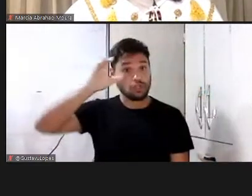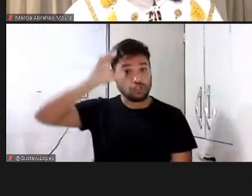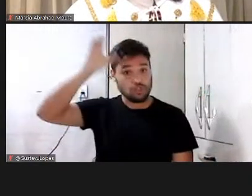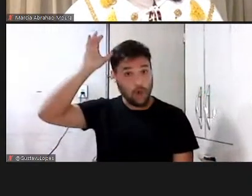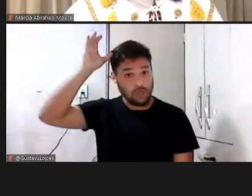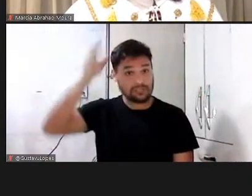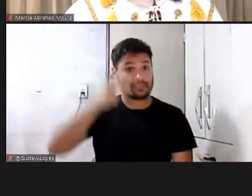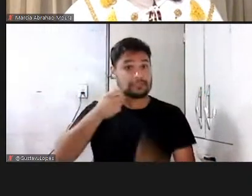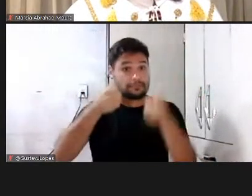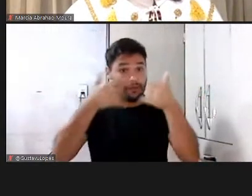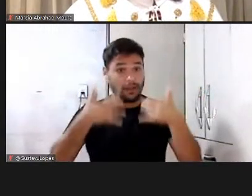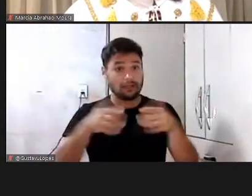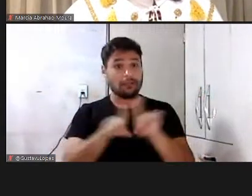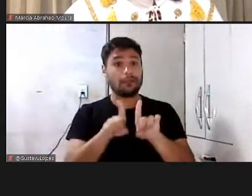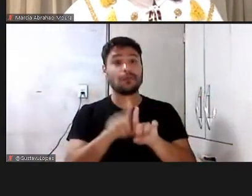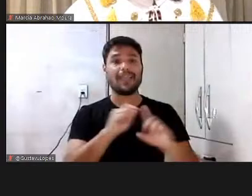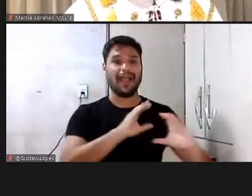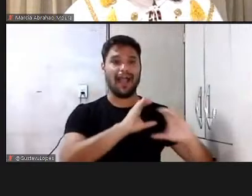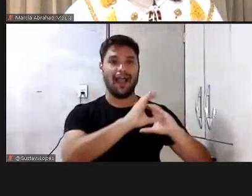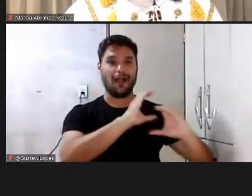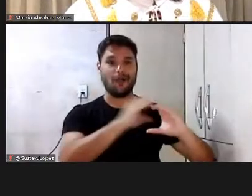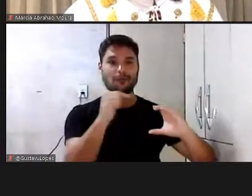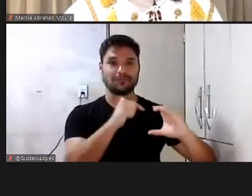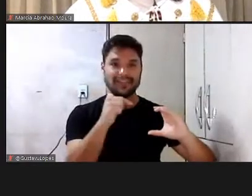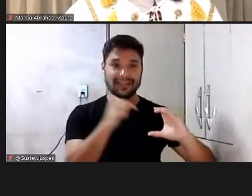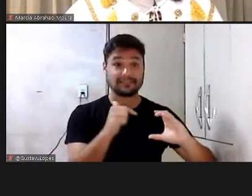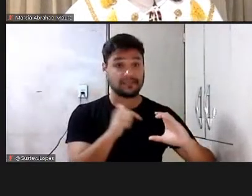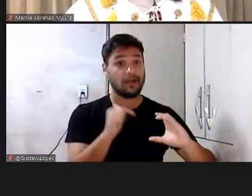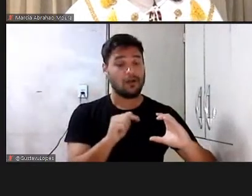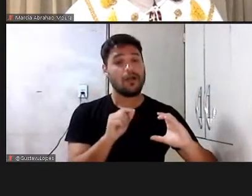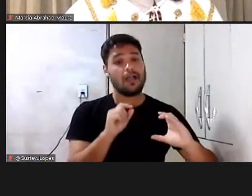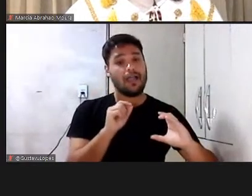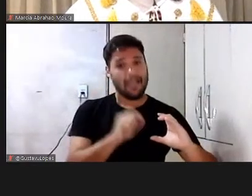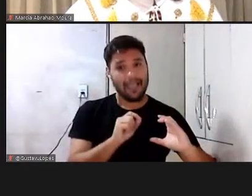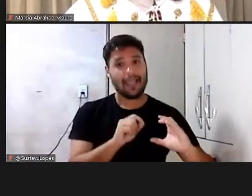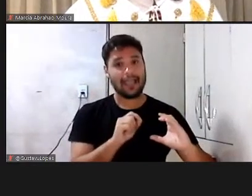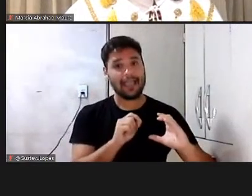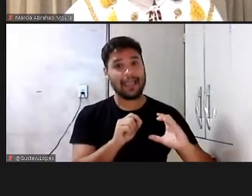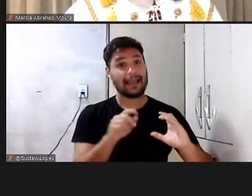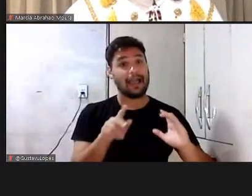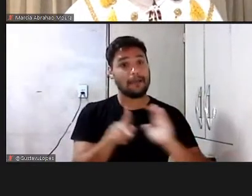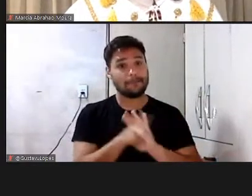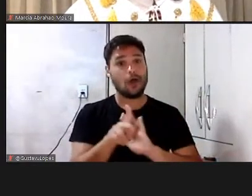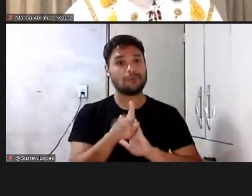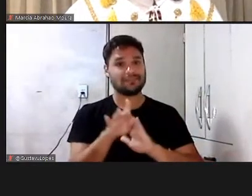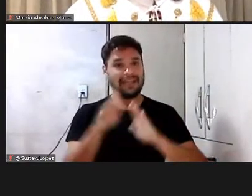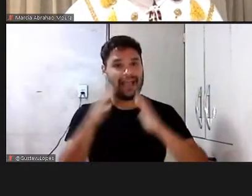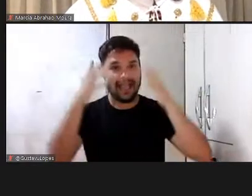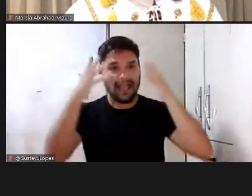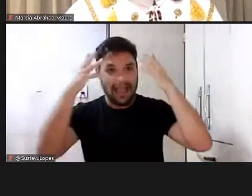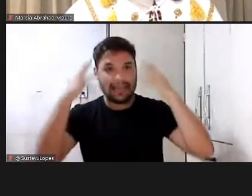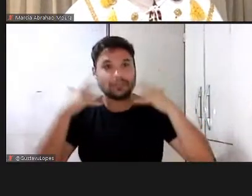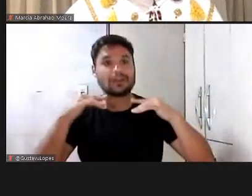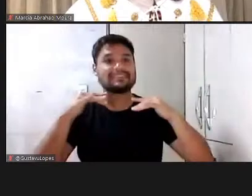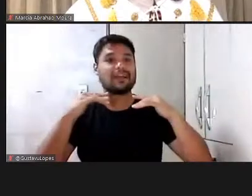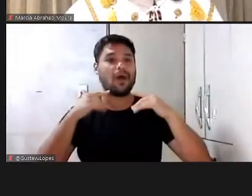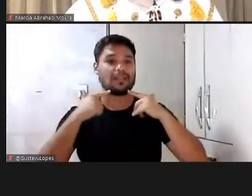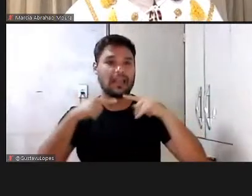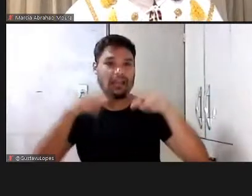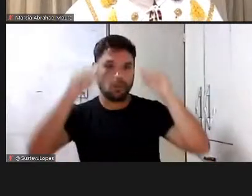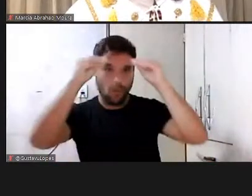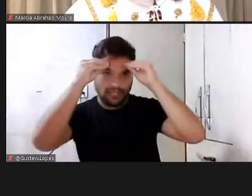abordagem, a comunicação é ainda mais distante das propriedades essenciais da natureza da linguagem e ainda dos processos